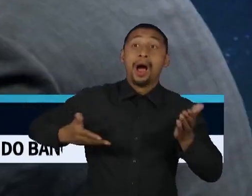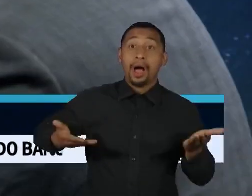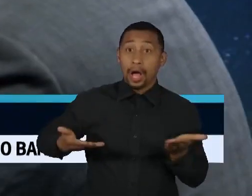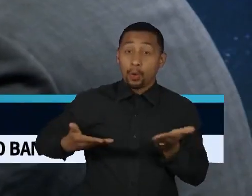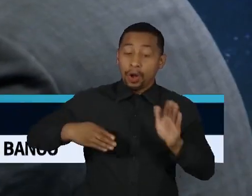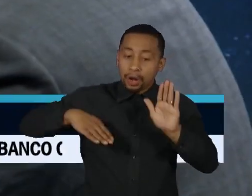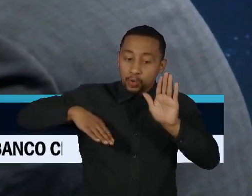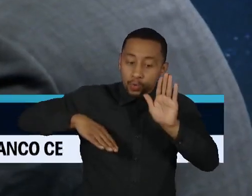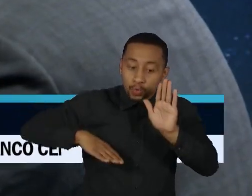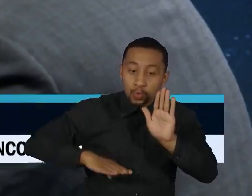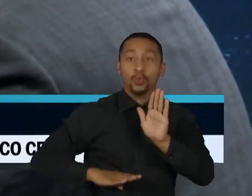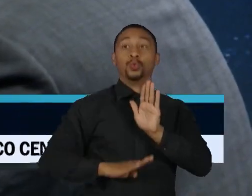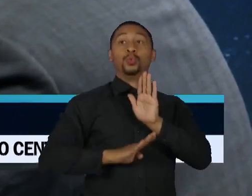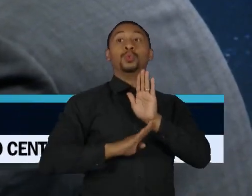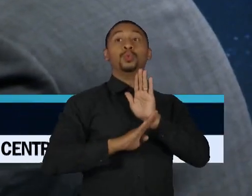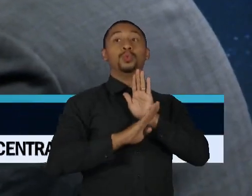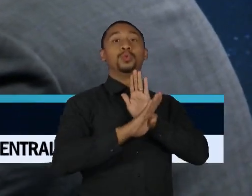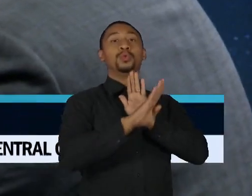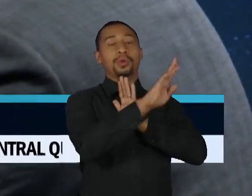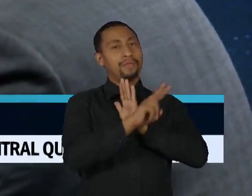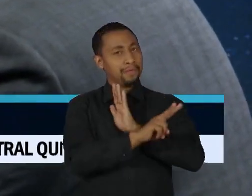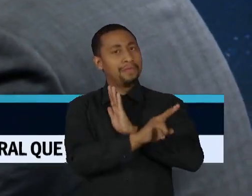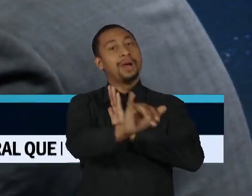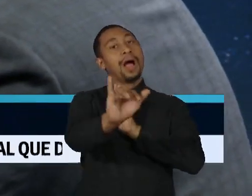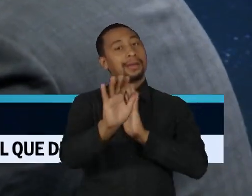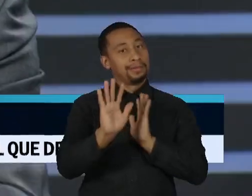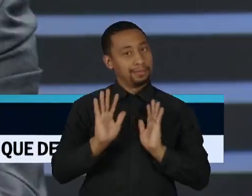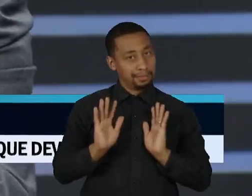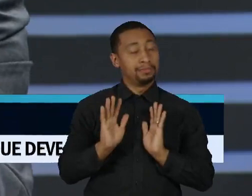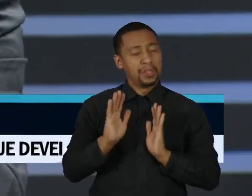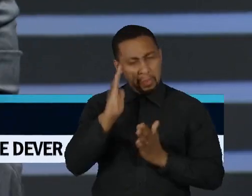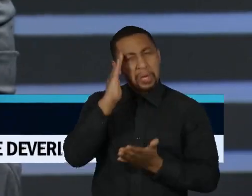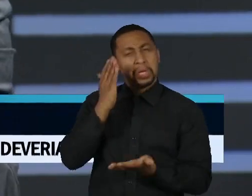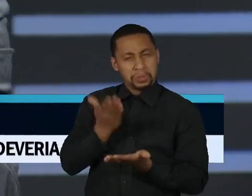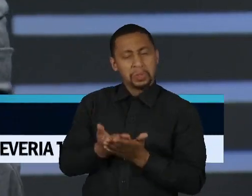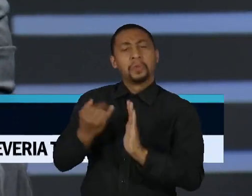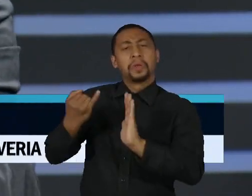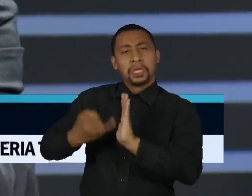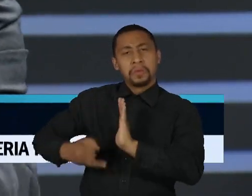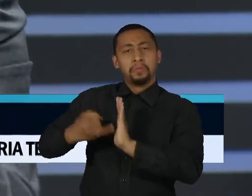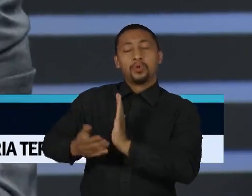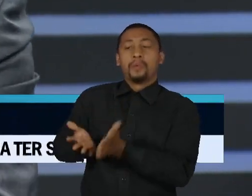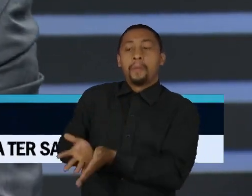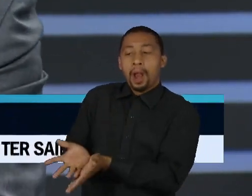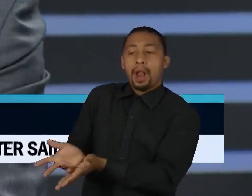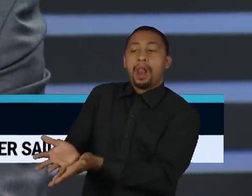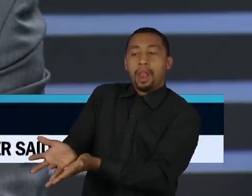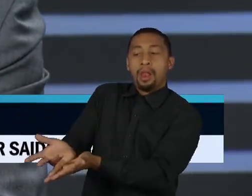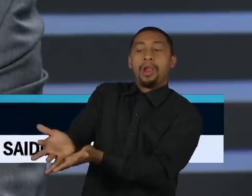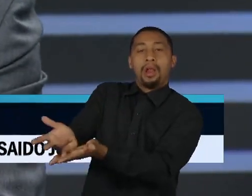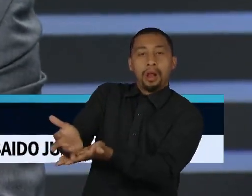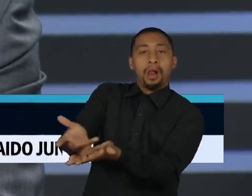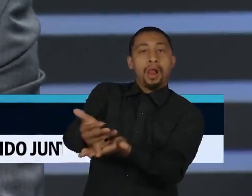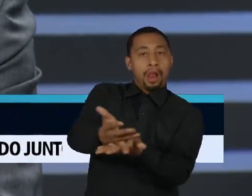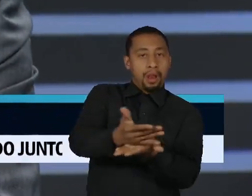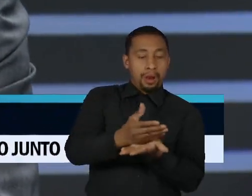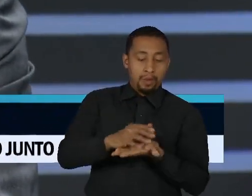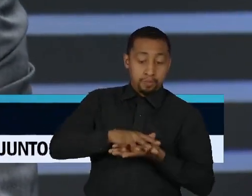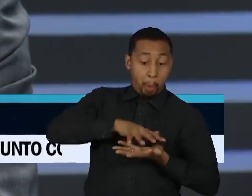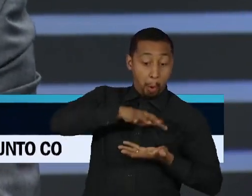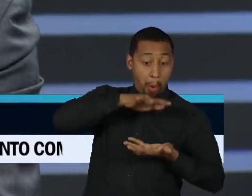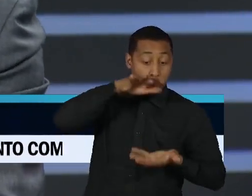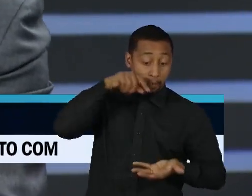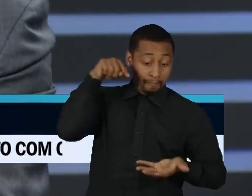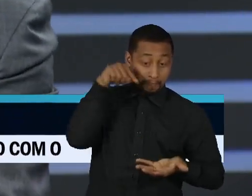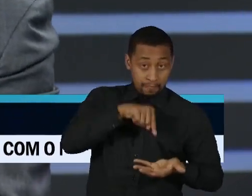maneira então melhora muito essa questão de divisão de arrecadação porque você vai começar a dividir alguma coisa nova que entra mais